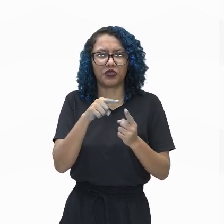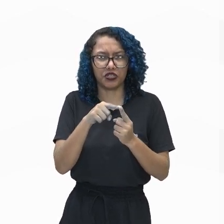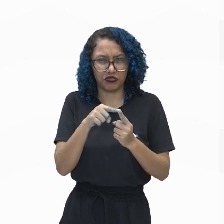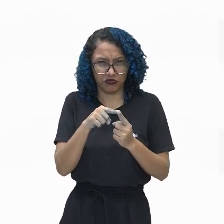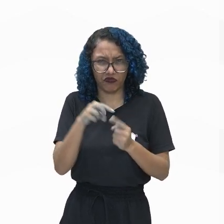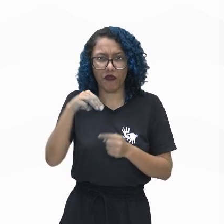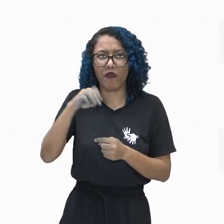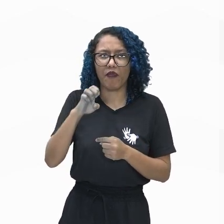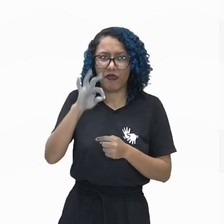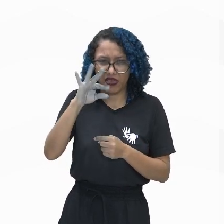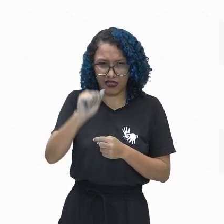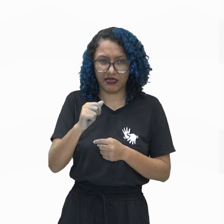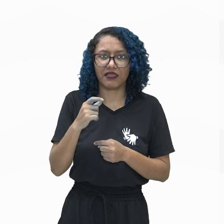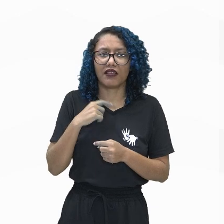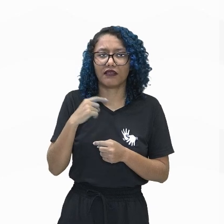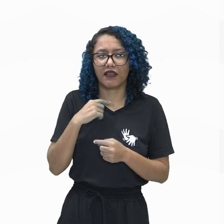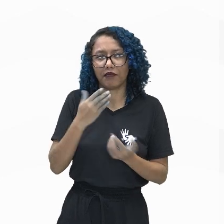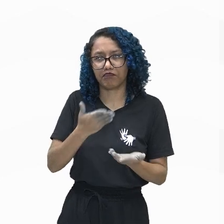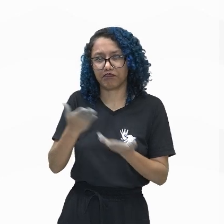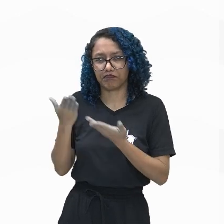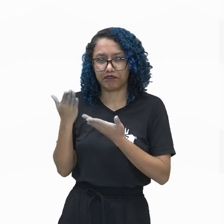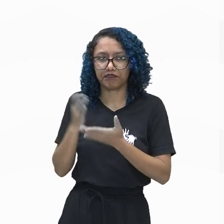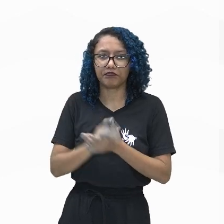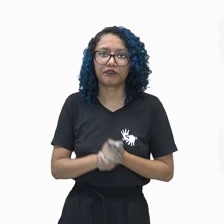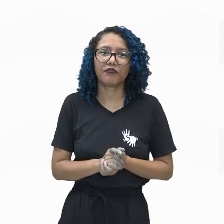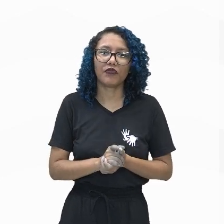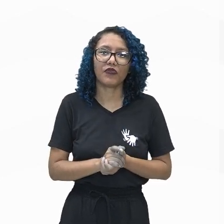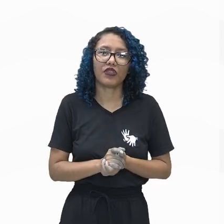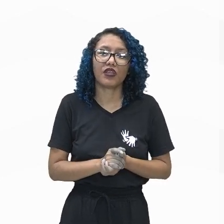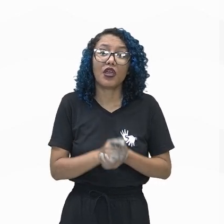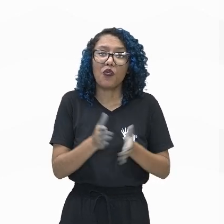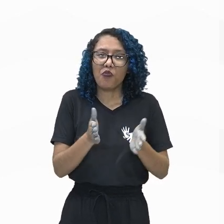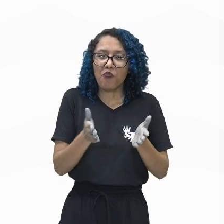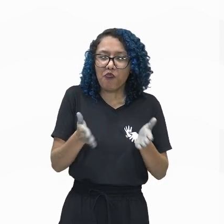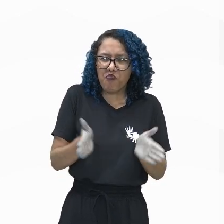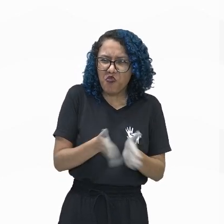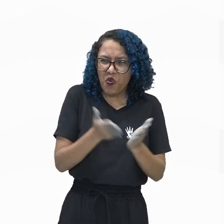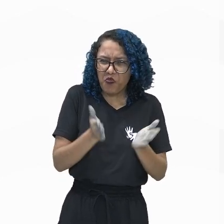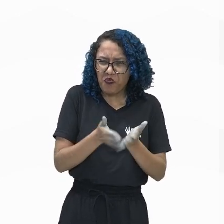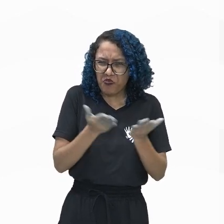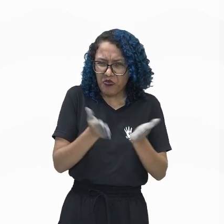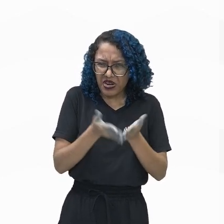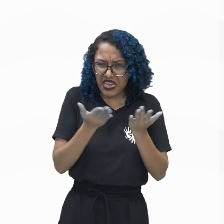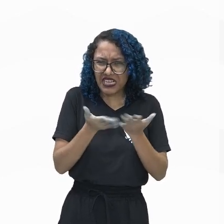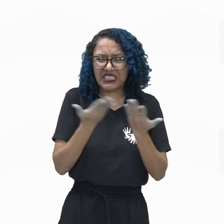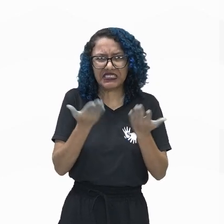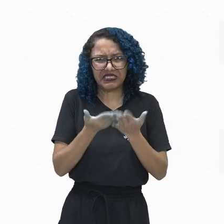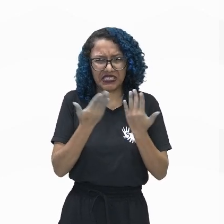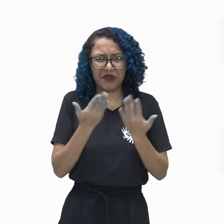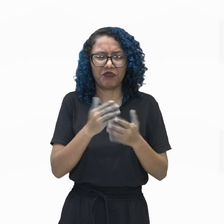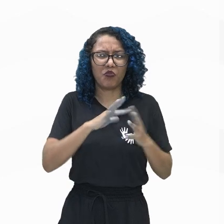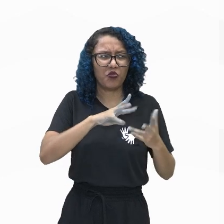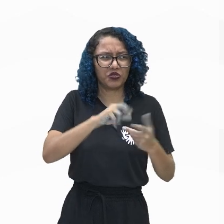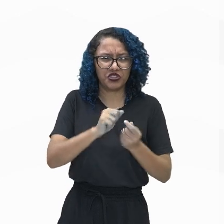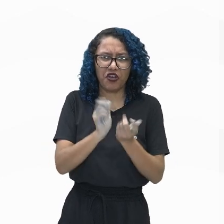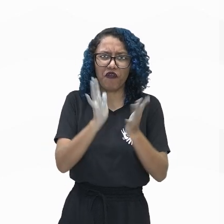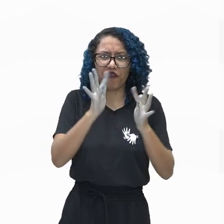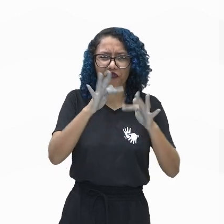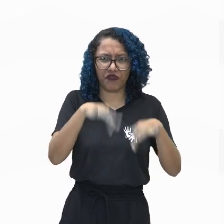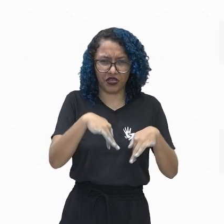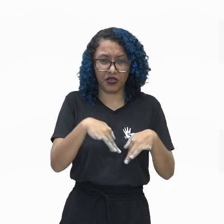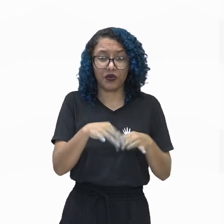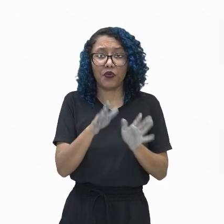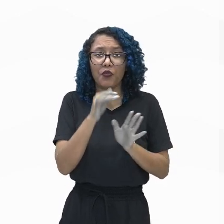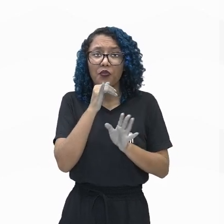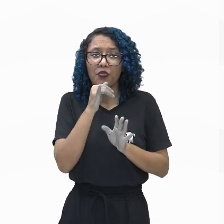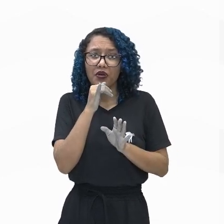cumprindo, que é erradicar a pobreza extrema, globalmente definida, como viver com